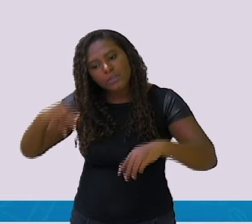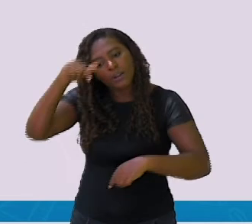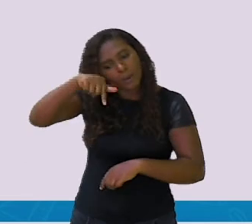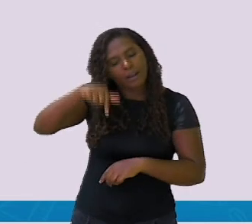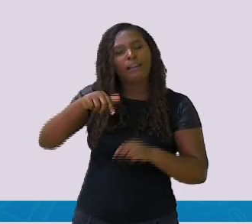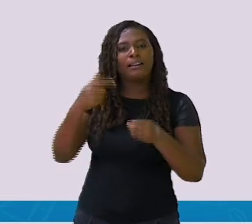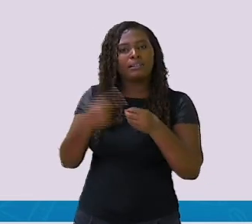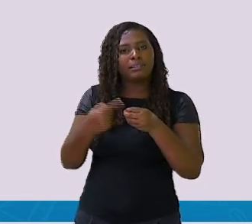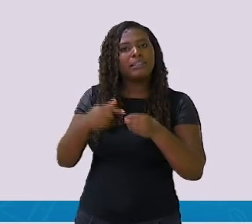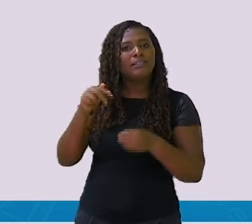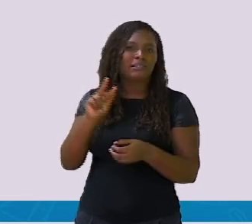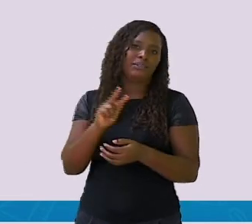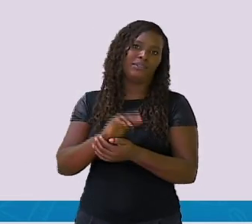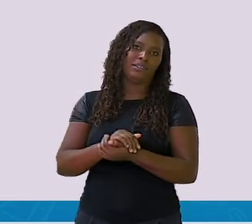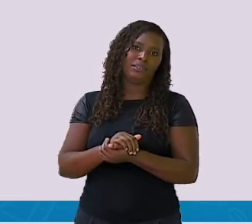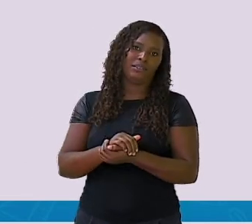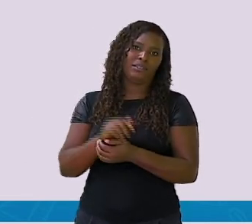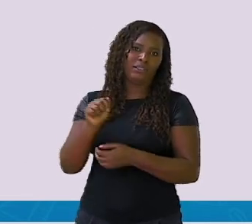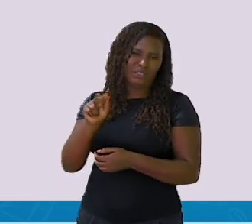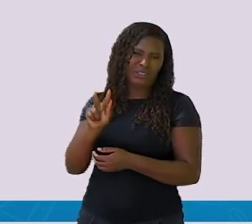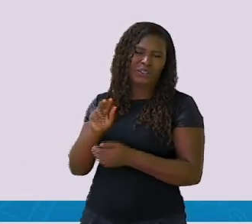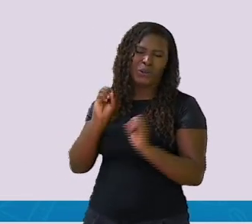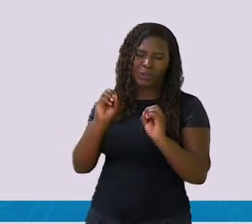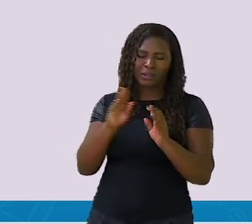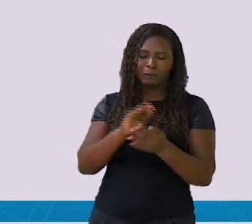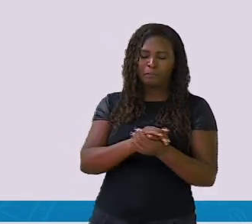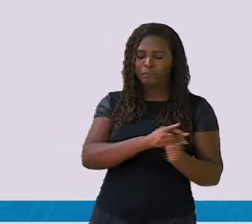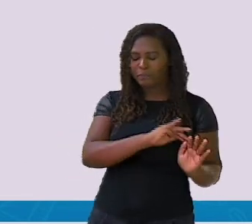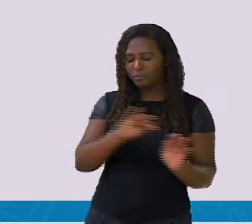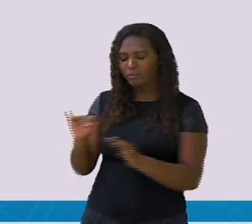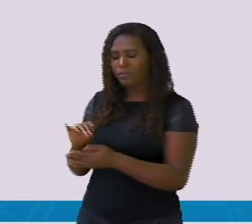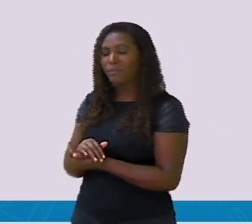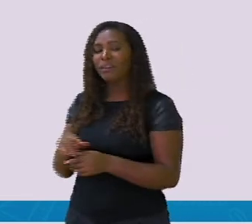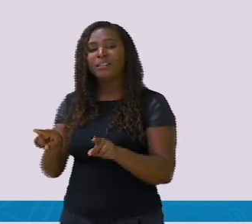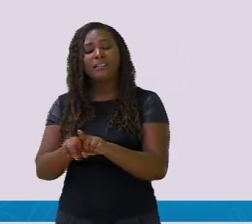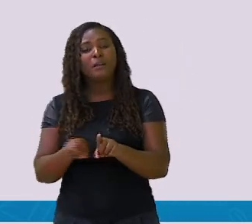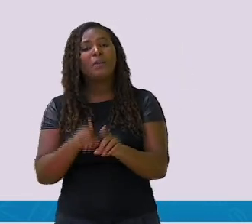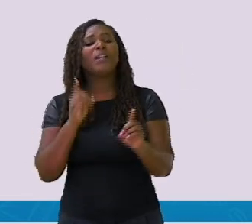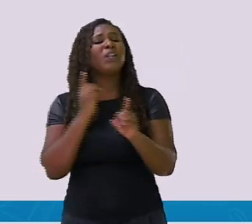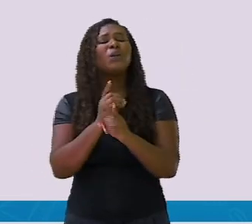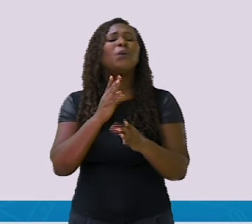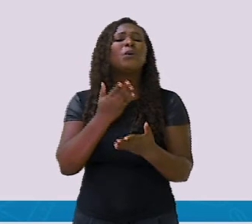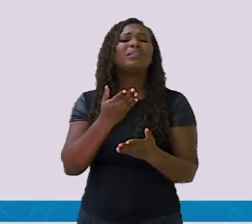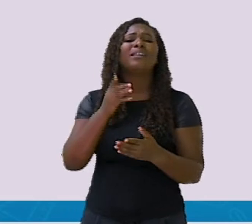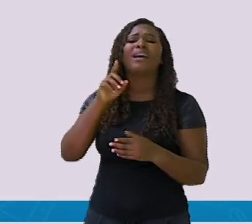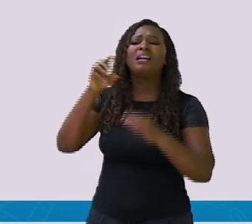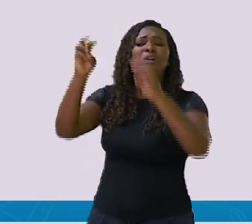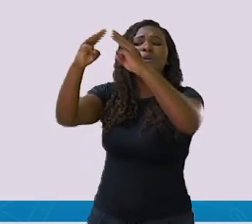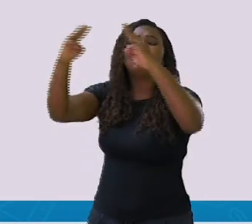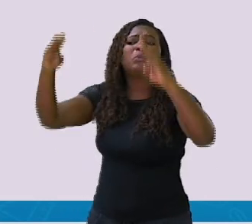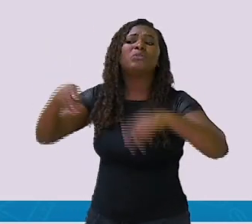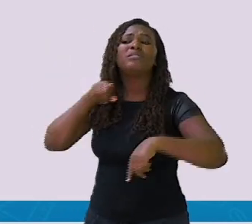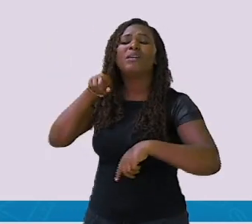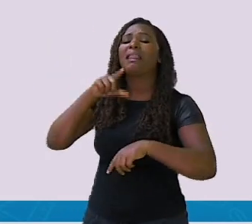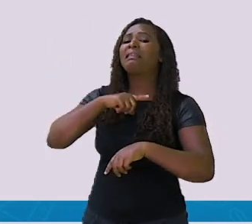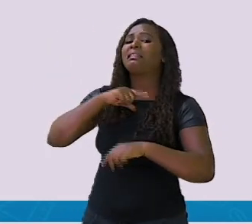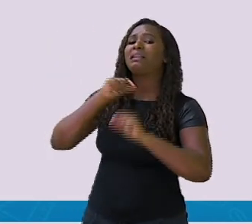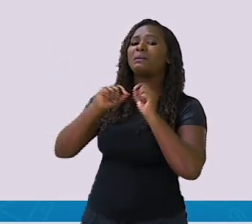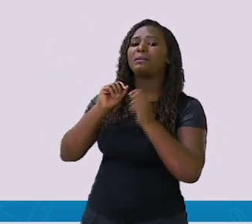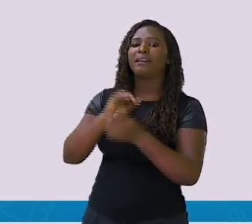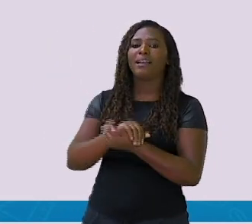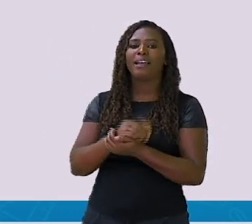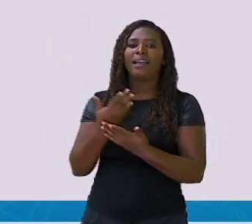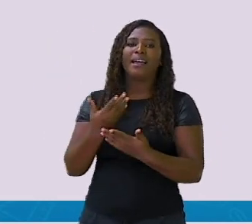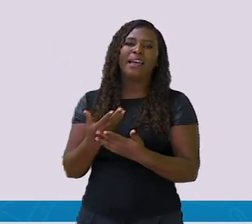o que nós podemos encontrar, né? A gente tem quadros, documentos, selos, aparelhos de TV e rádio,